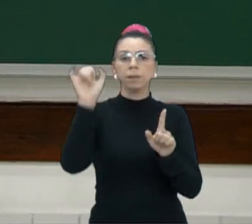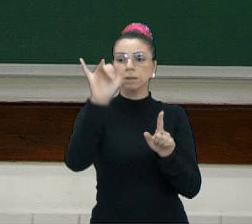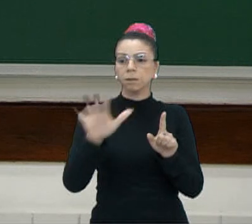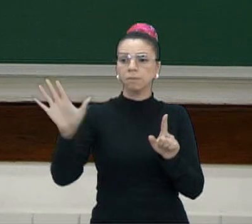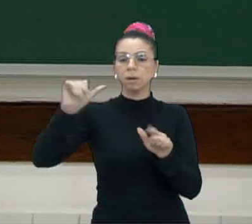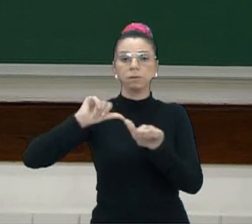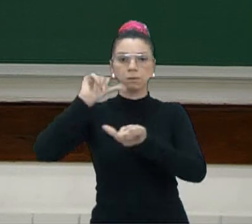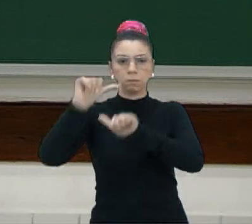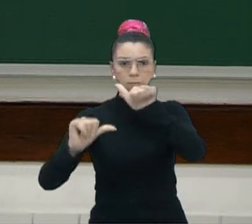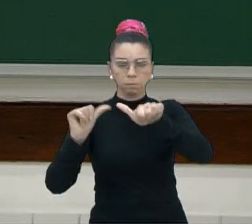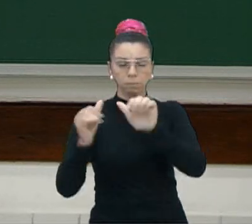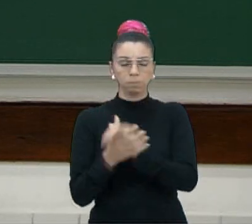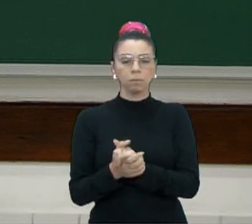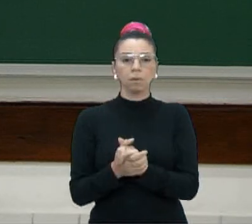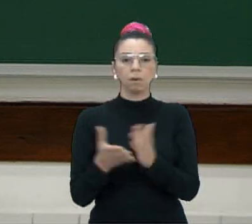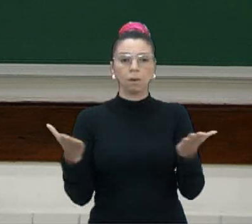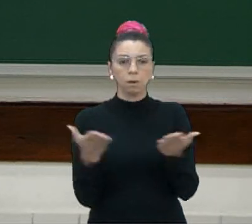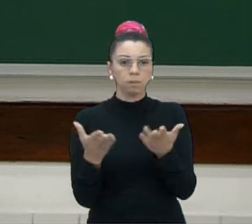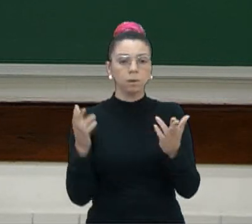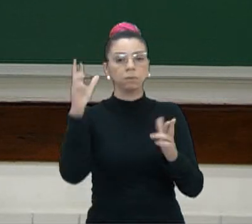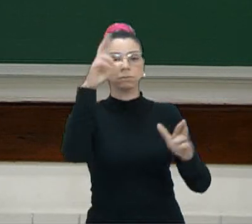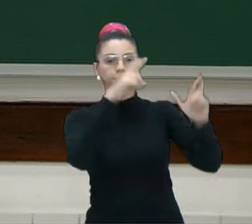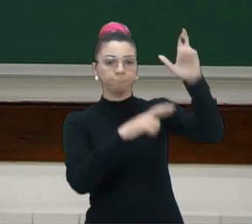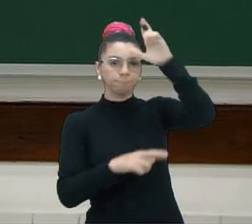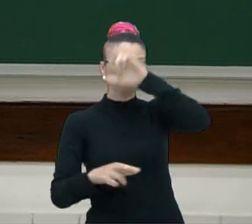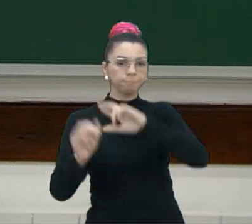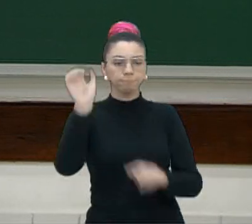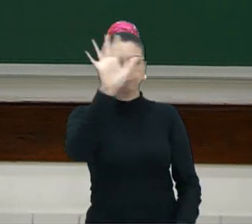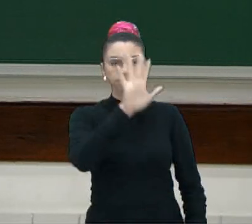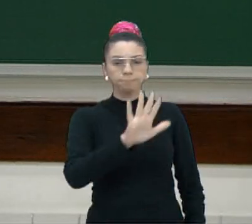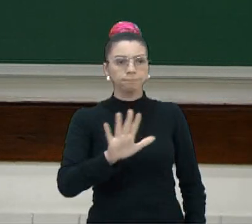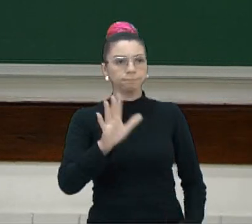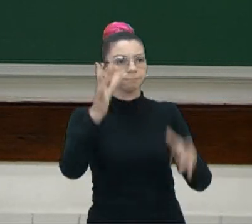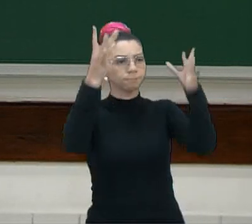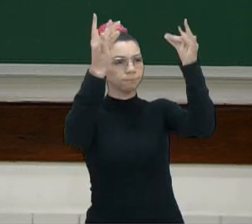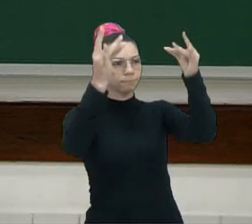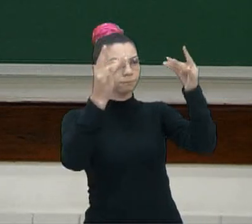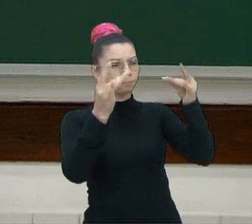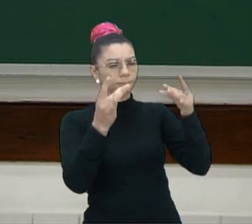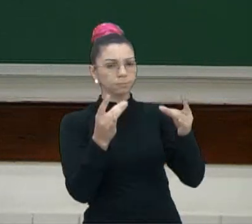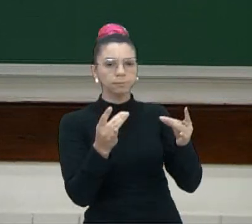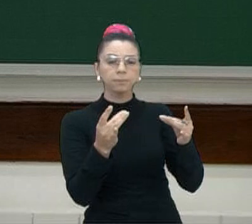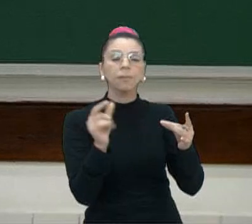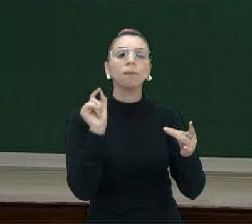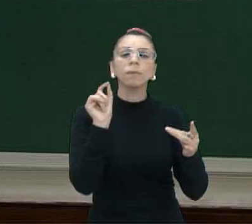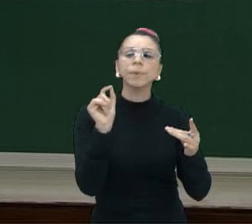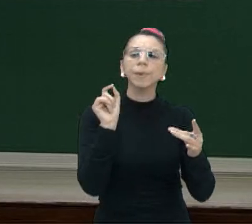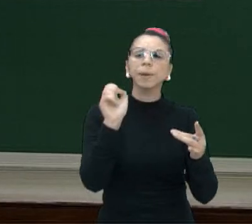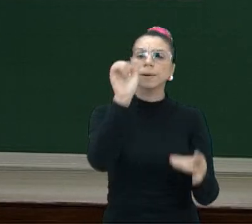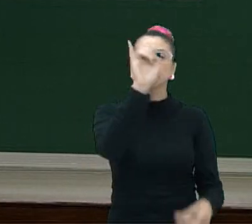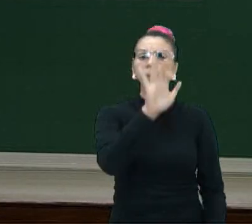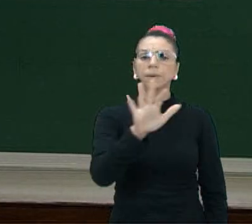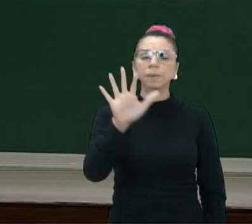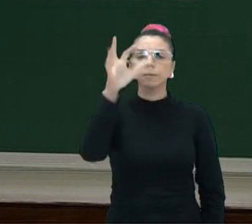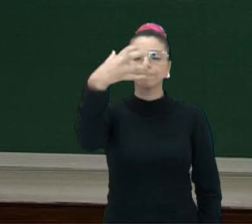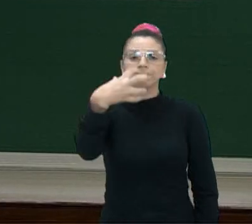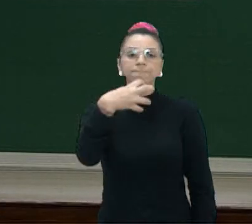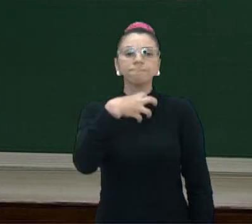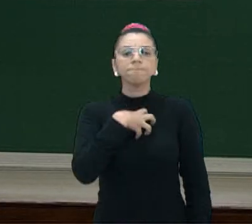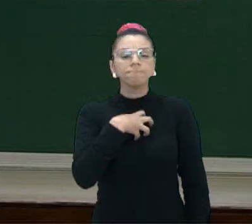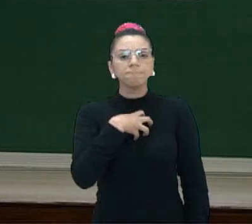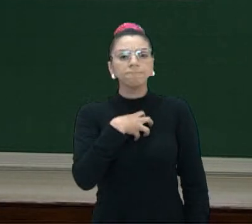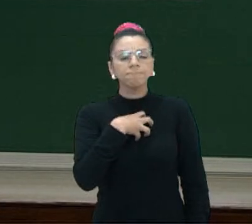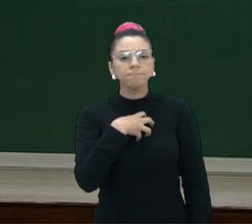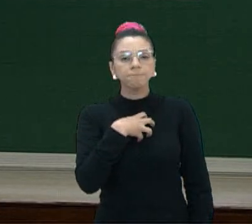vai novamente observar a imagem, observe os detalhes e diga o que essa imagem passa para